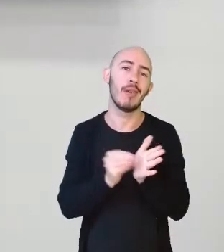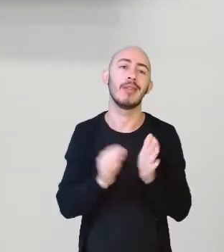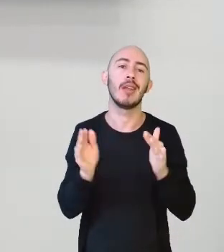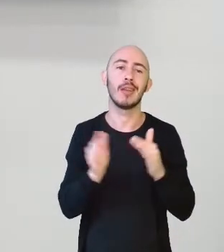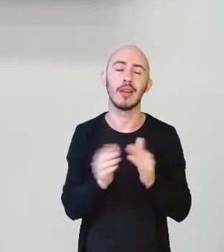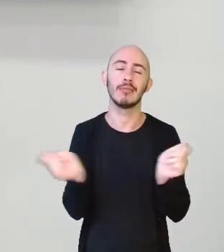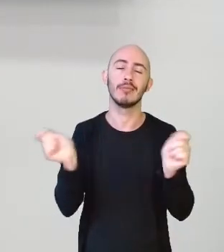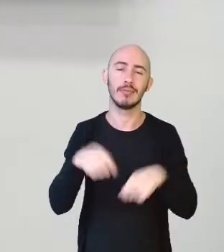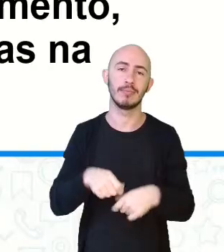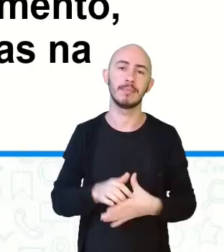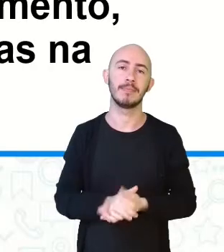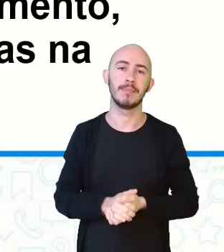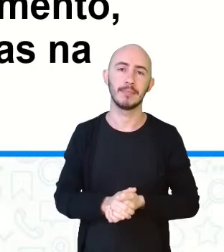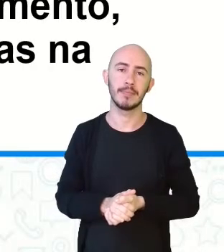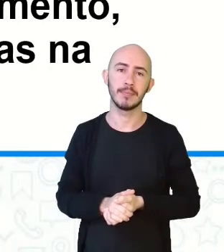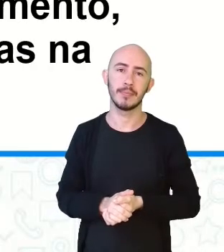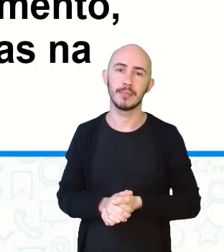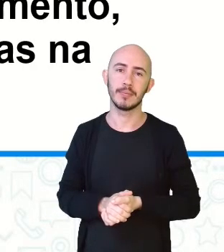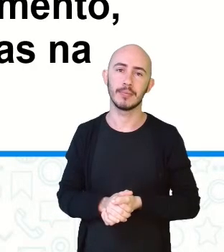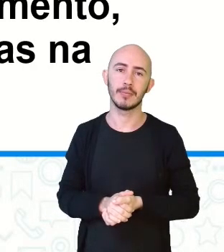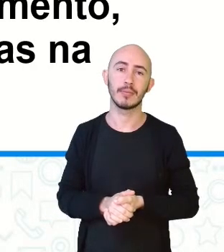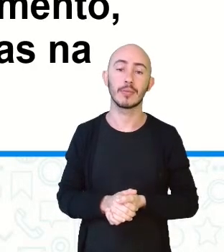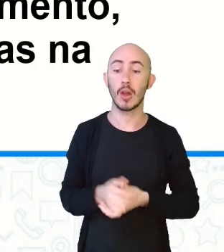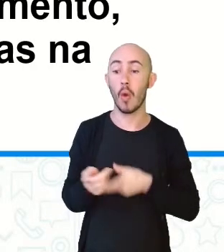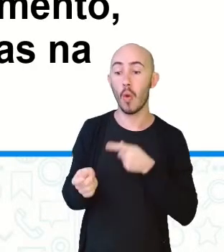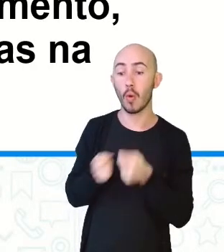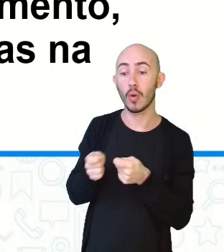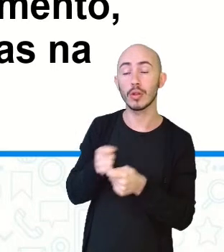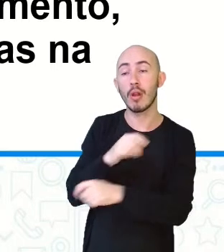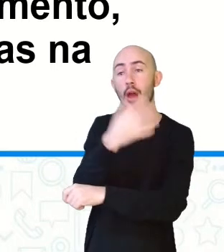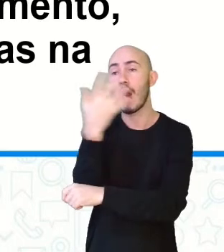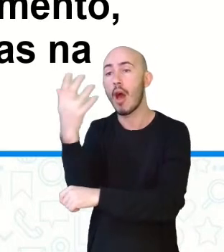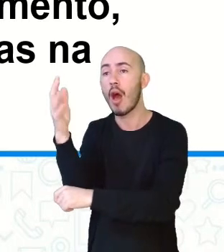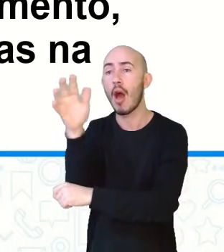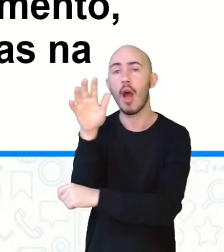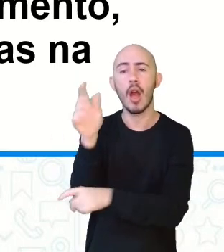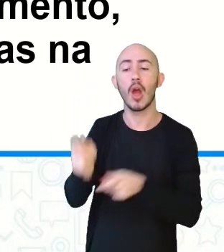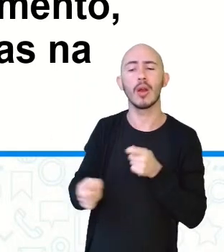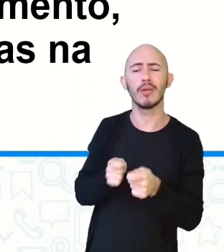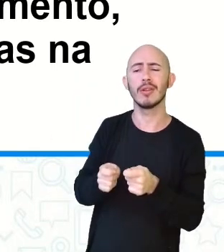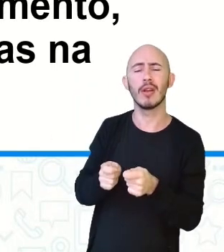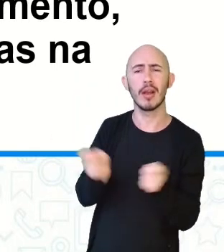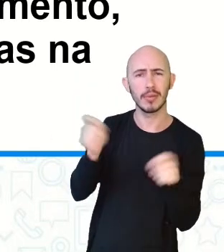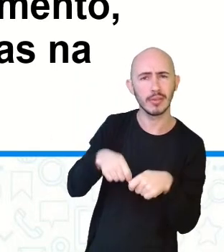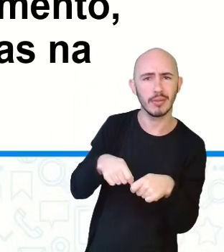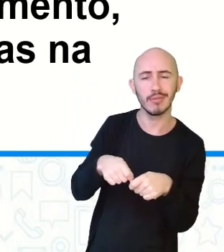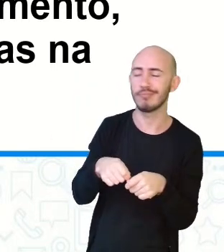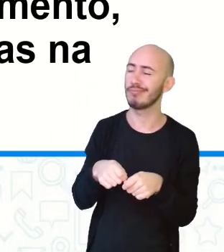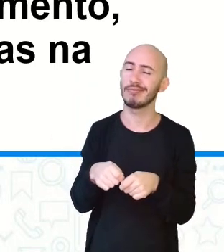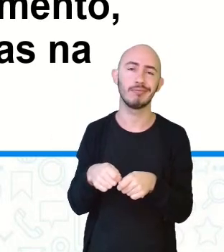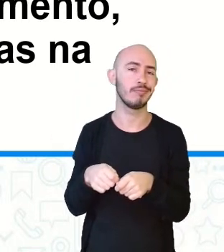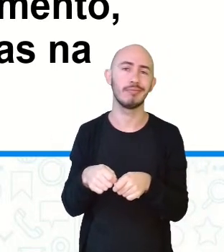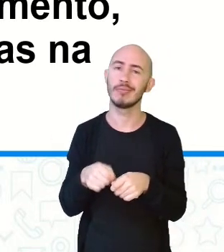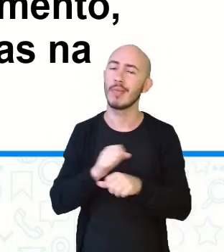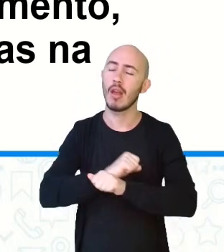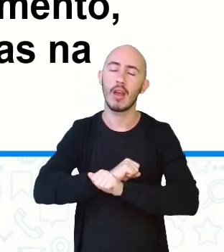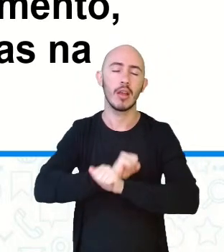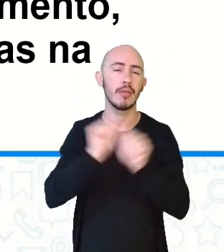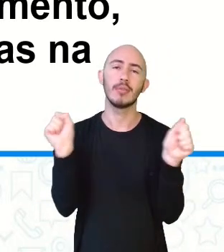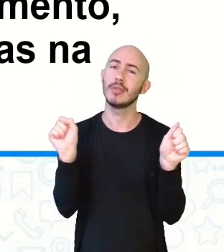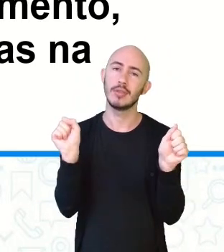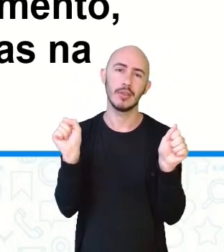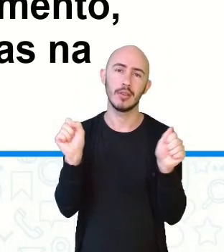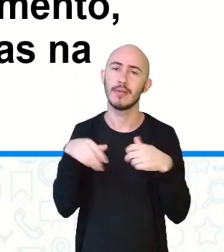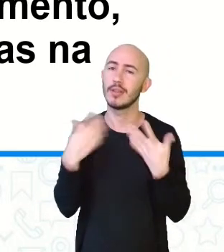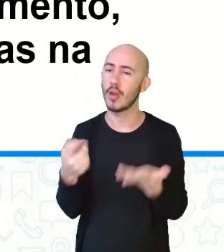abastecimento. Como não é possível controlar o clima fazendo chover mais, não tem como, né? Dizer assim, chova e começa a chover. É uma